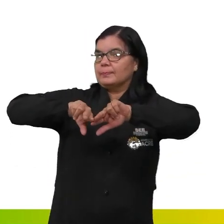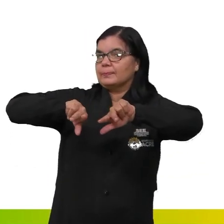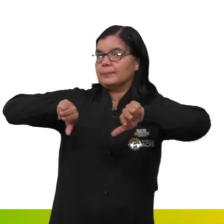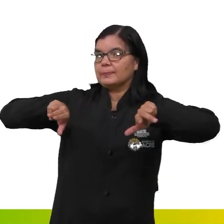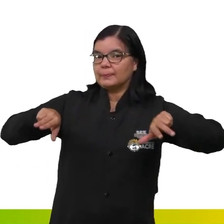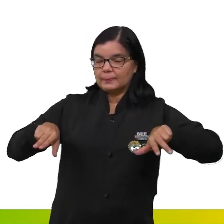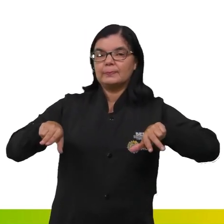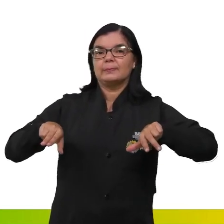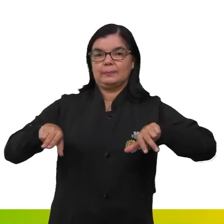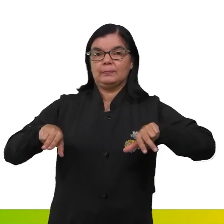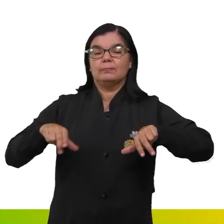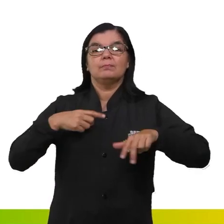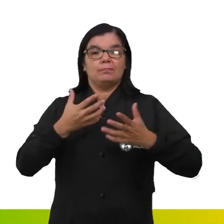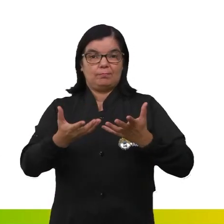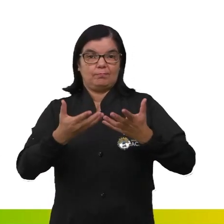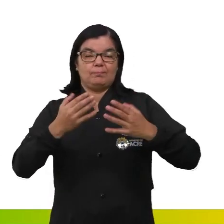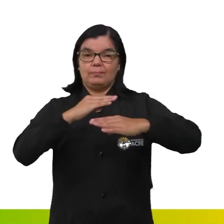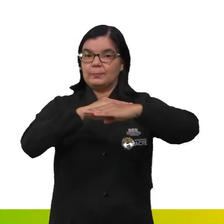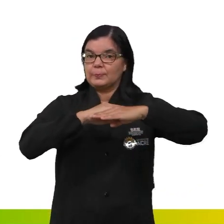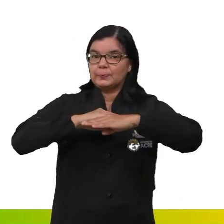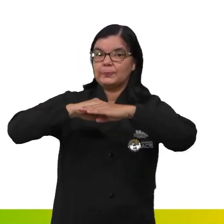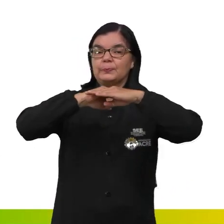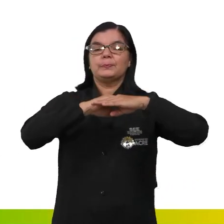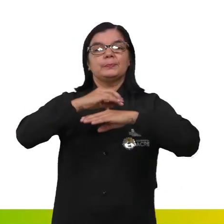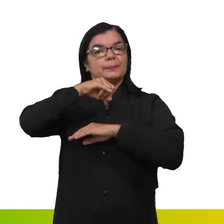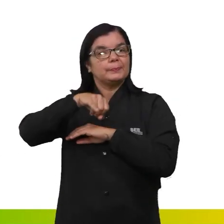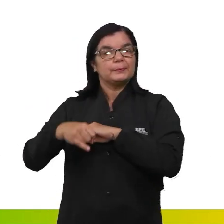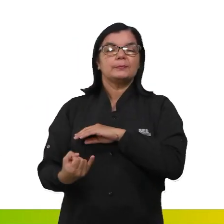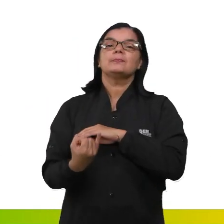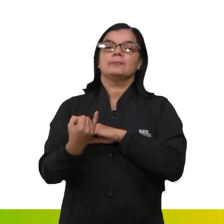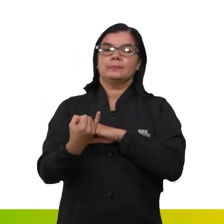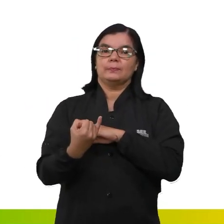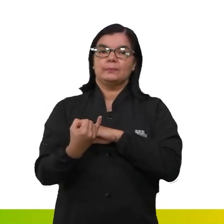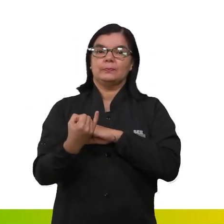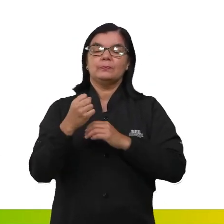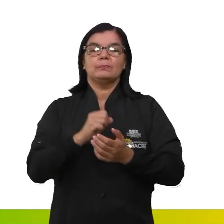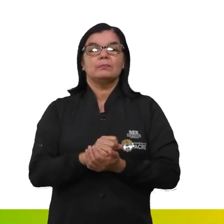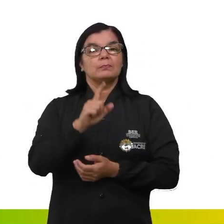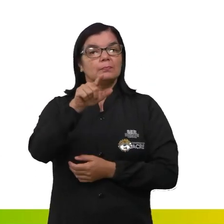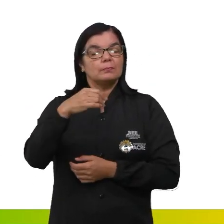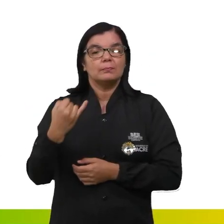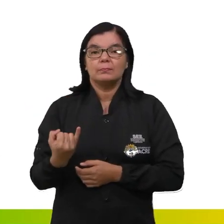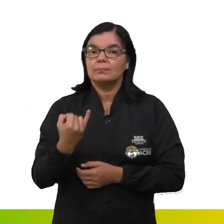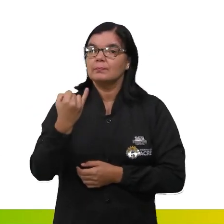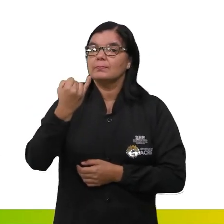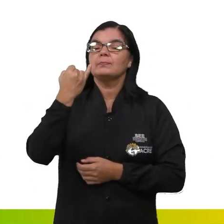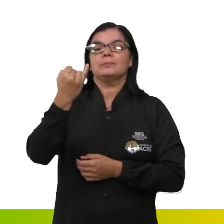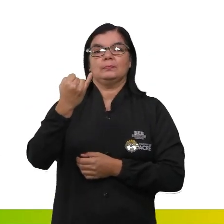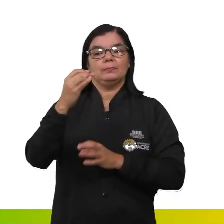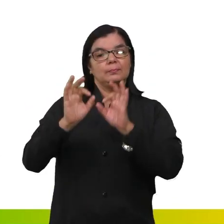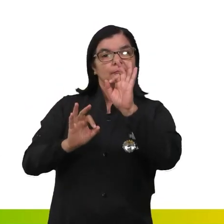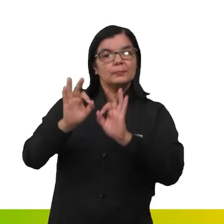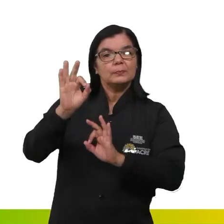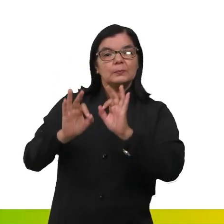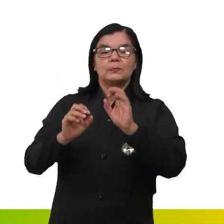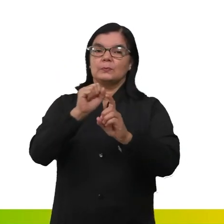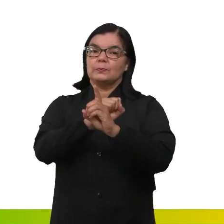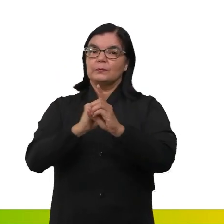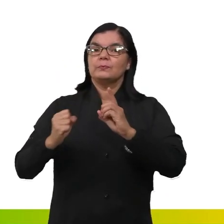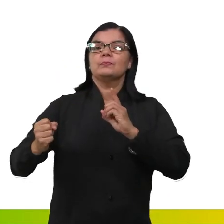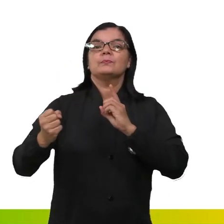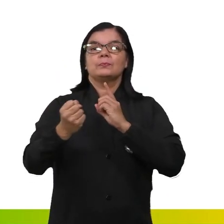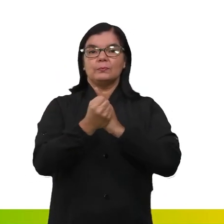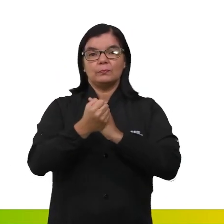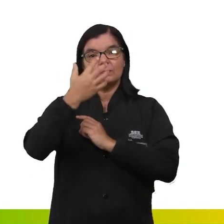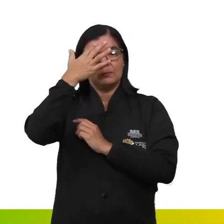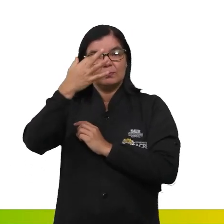diversidade e a busca por igualdade de oportunidades são fundamentais para a construção de uma sociedade